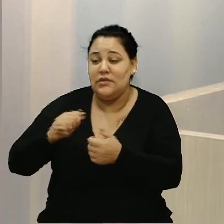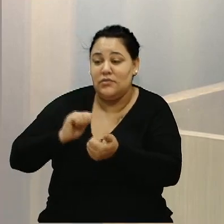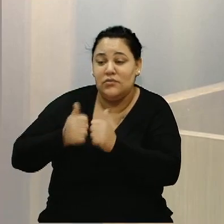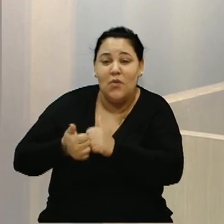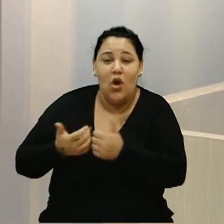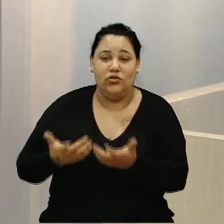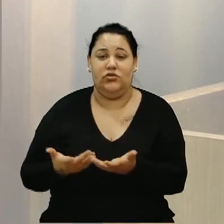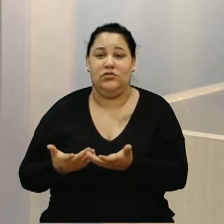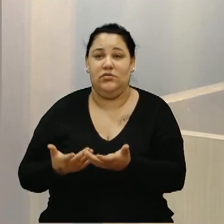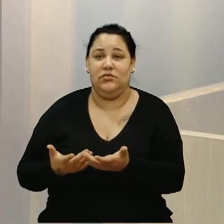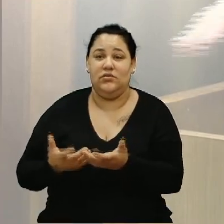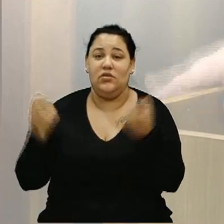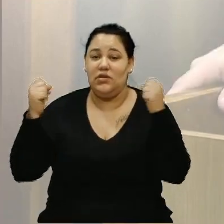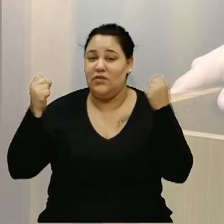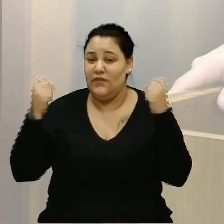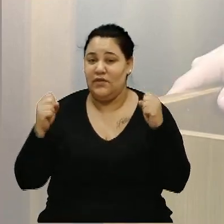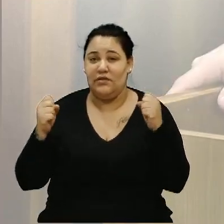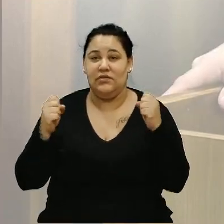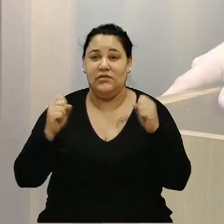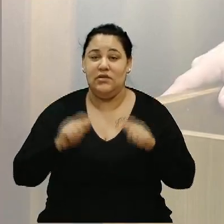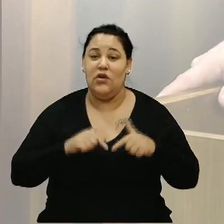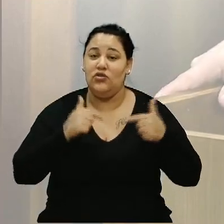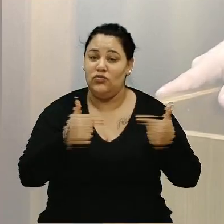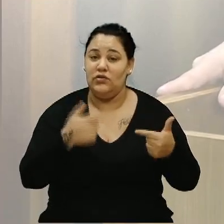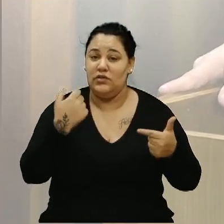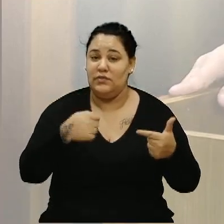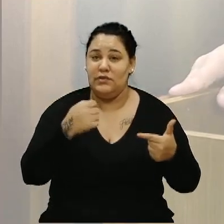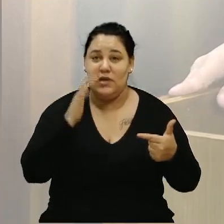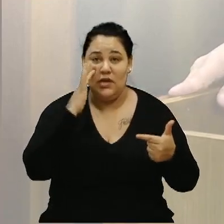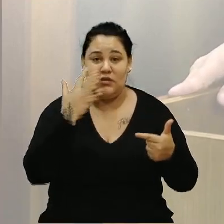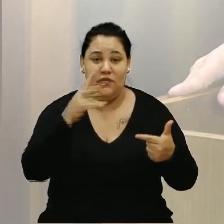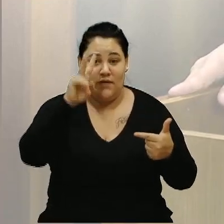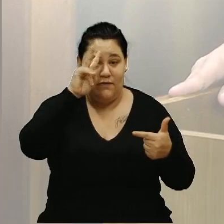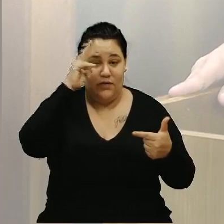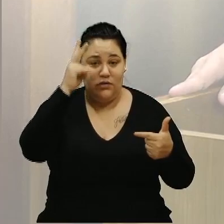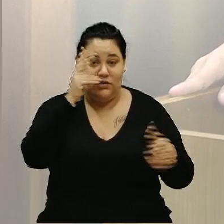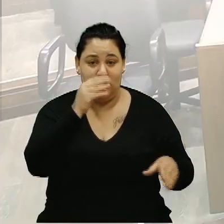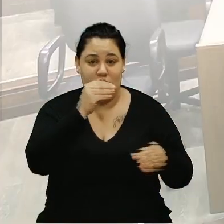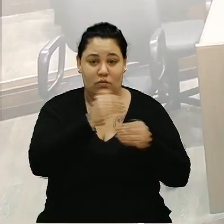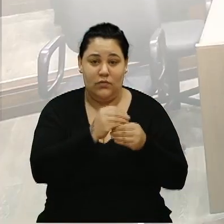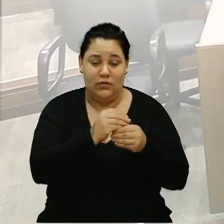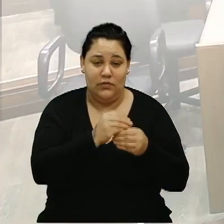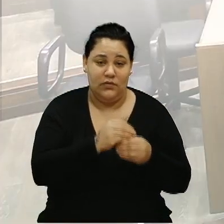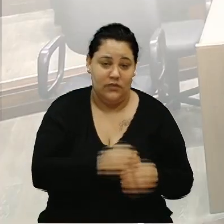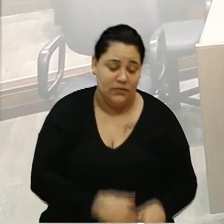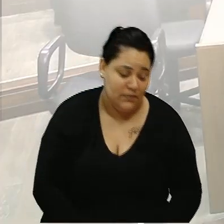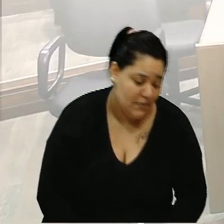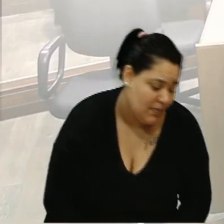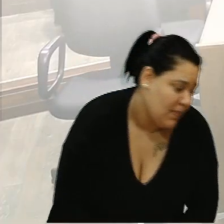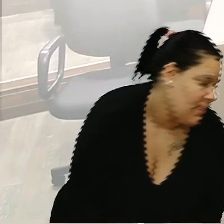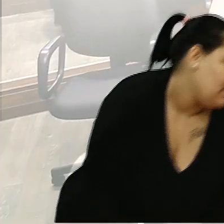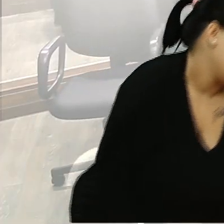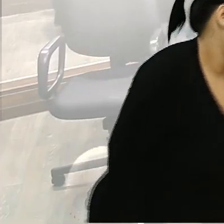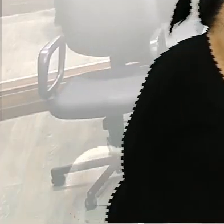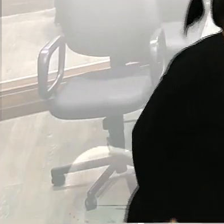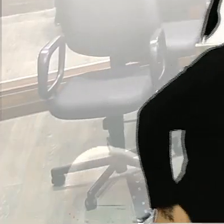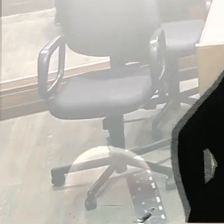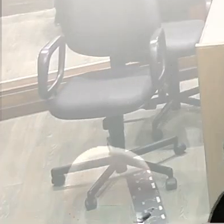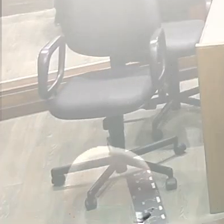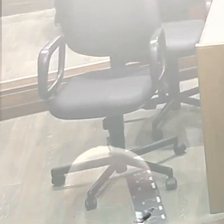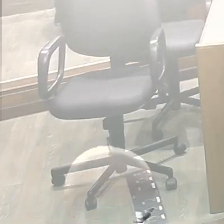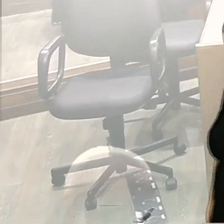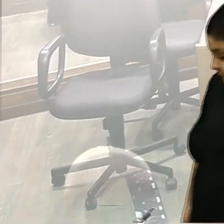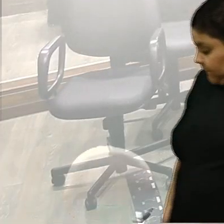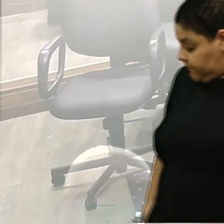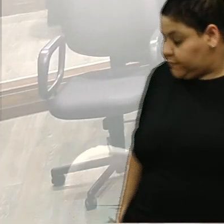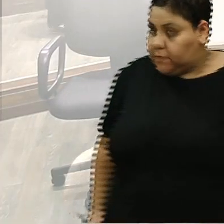educação física. São decisões que precisam ser tomadas. Vereador Velocino, sua parte. 30 segundos, colega. A minha irmã trabalha há mais de